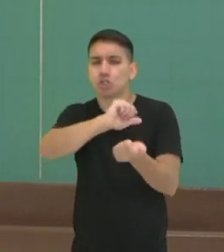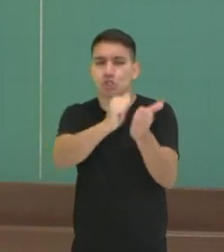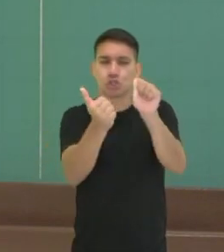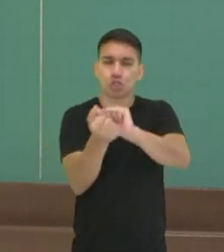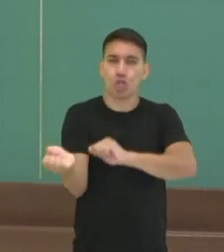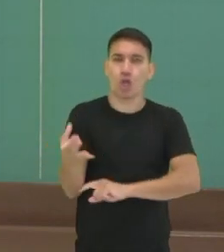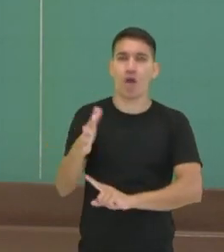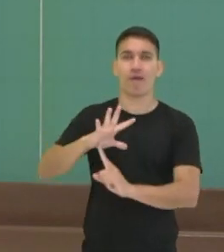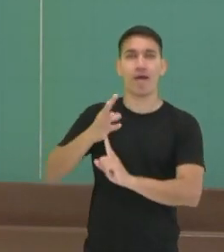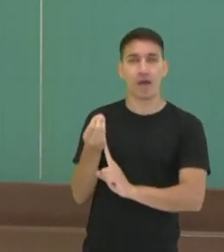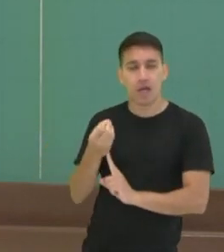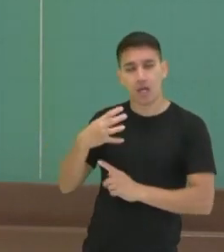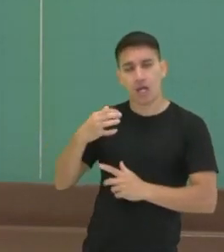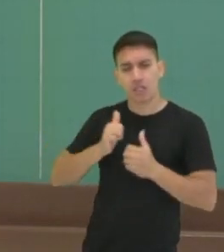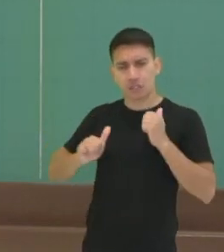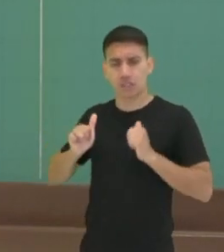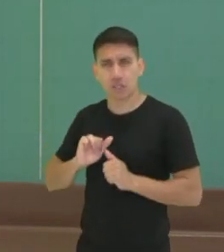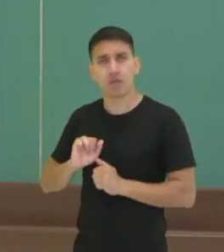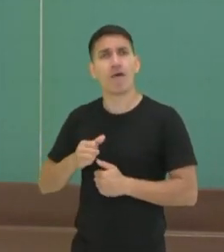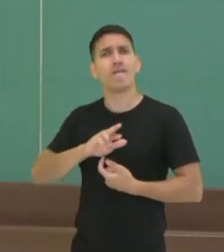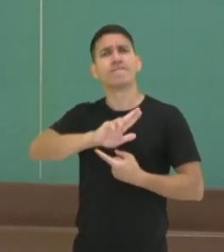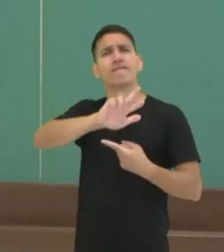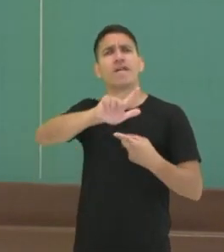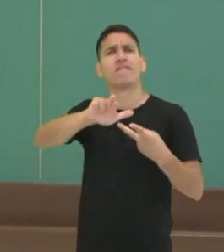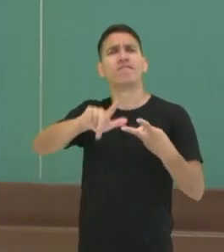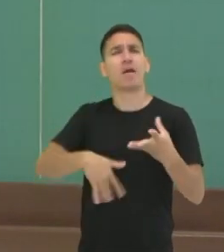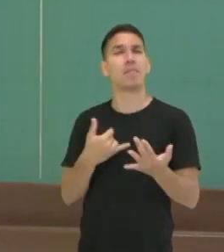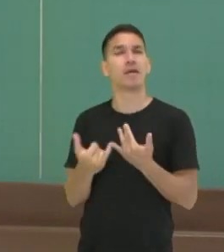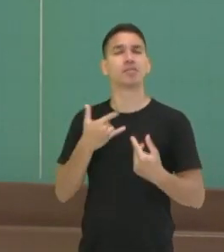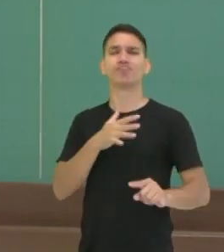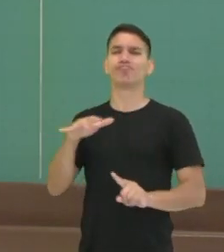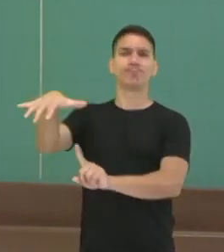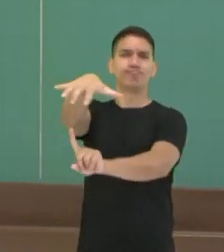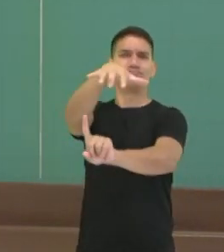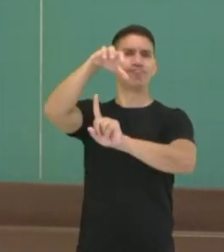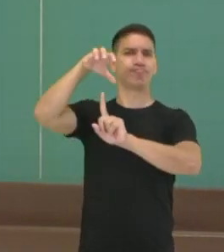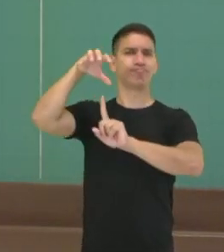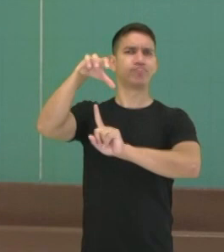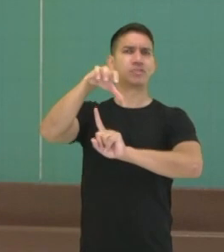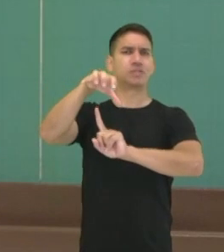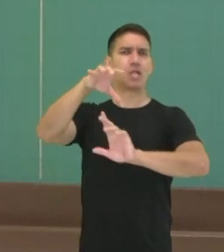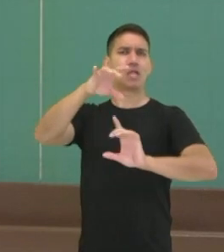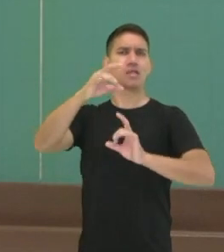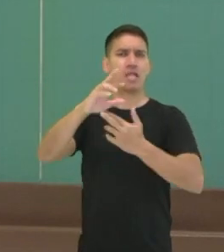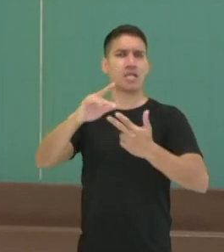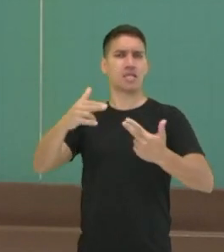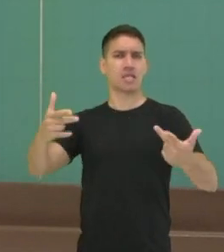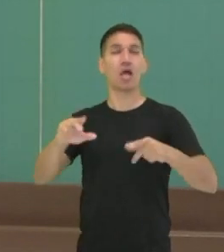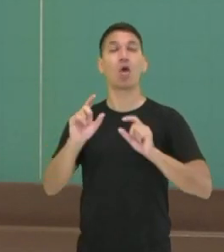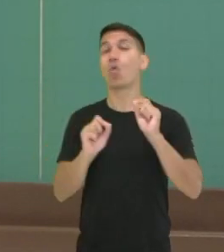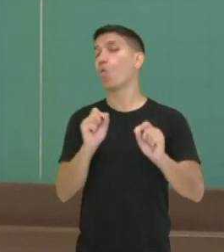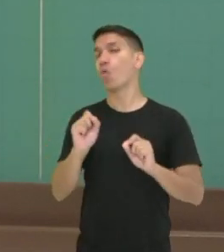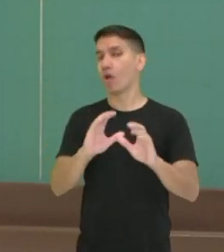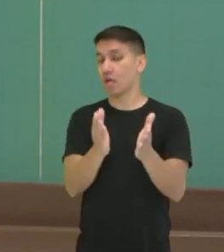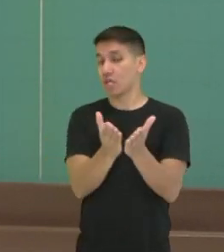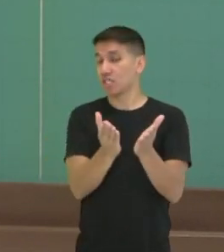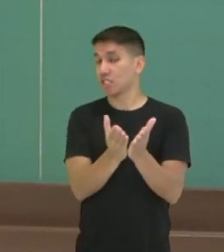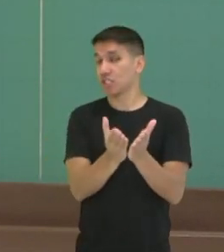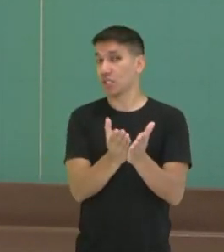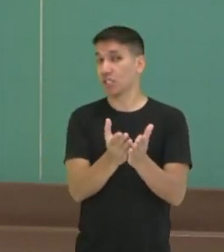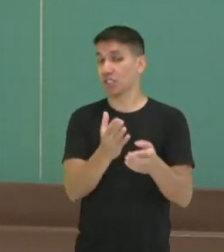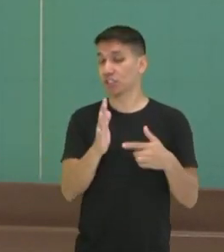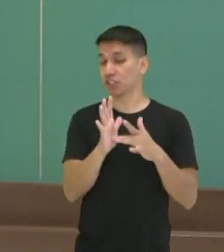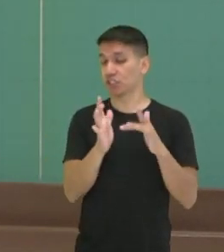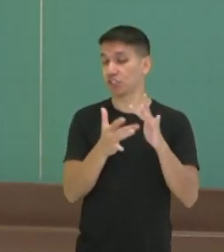arte, nós temos bastante o majestoso, ou seja, por exemplo, nós tínhamos um Cristo na humildade,